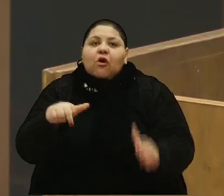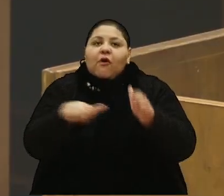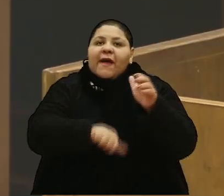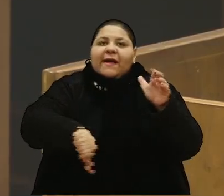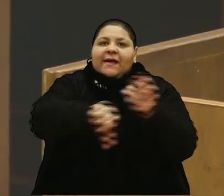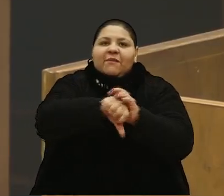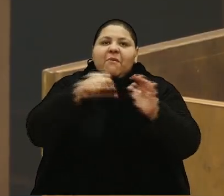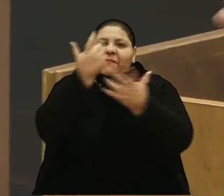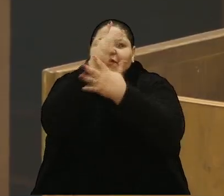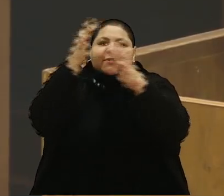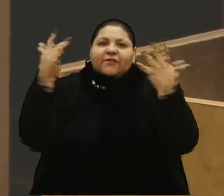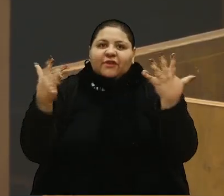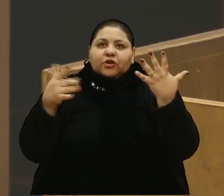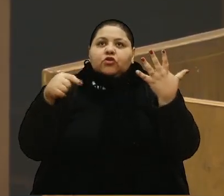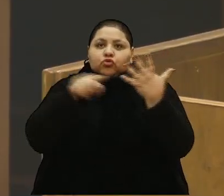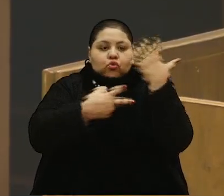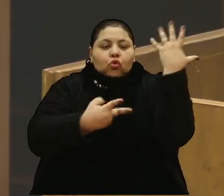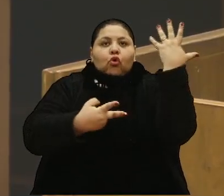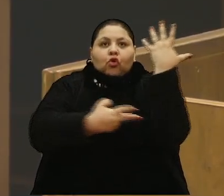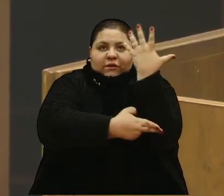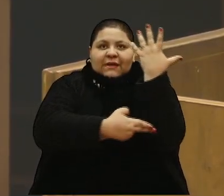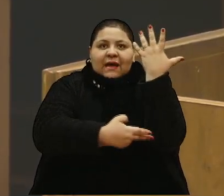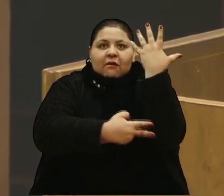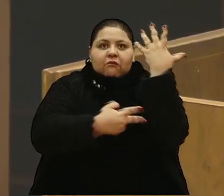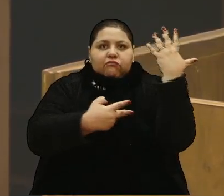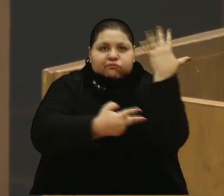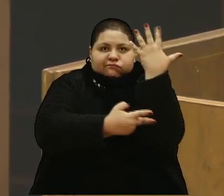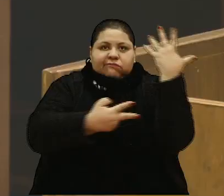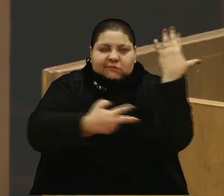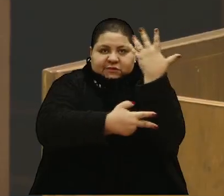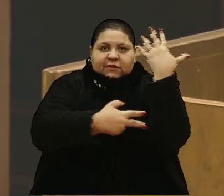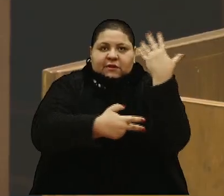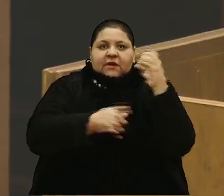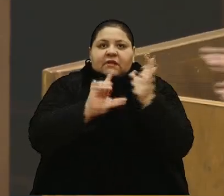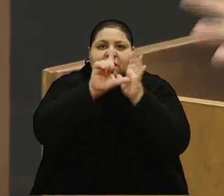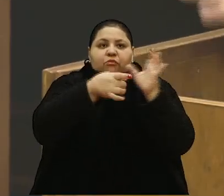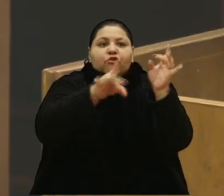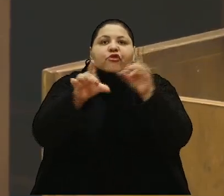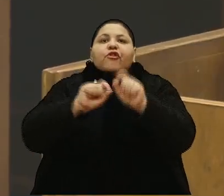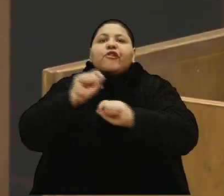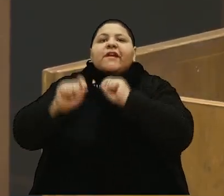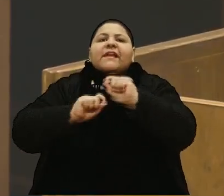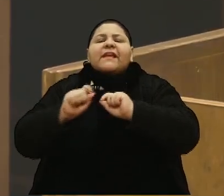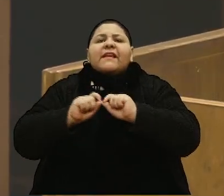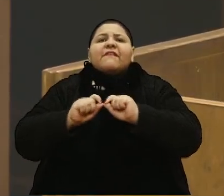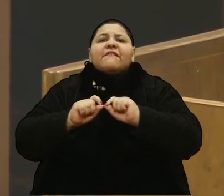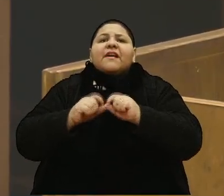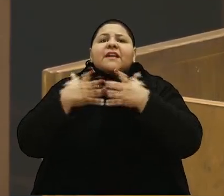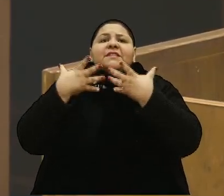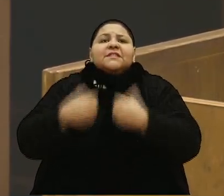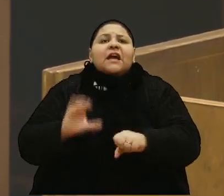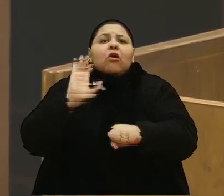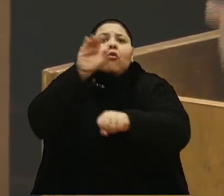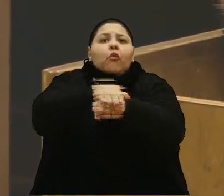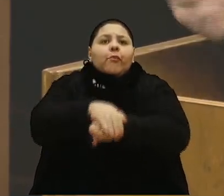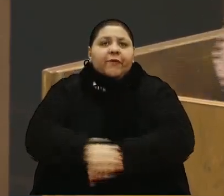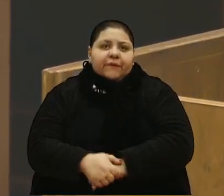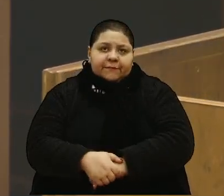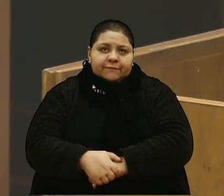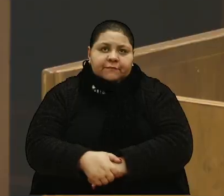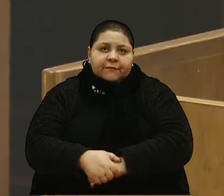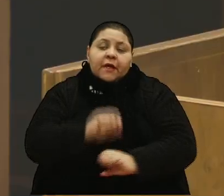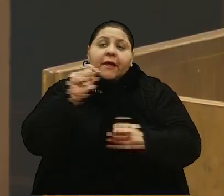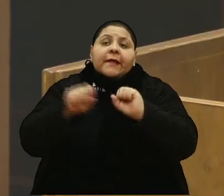crime ambiental tu cortar e vender. E aí, quem é que vai assumir a culpa? Quem é que vai